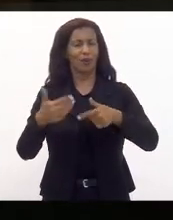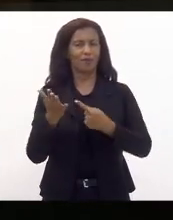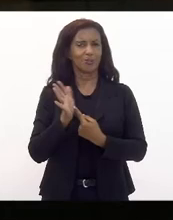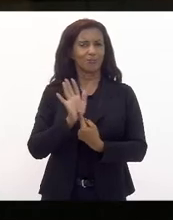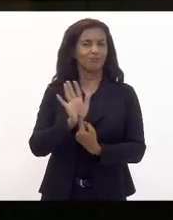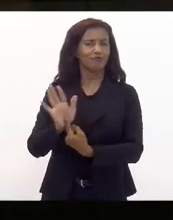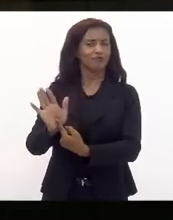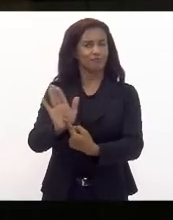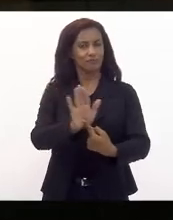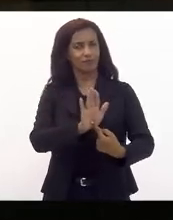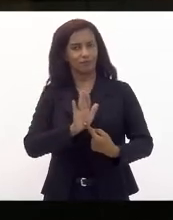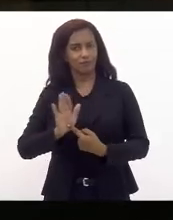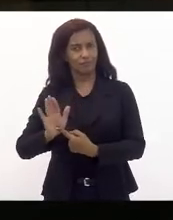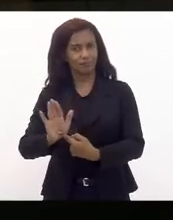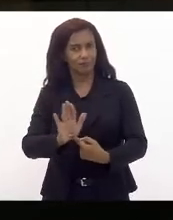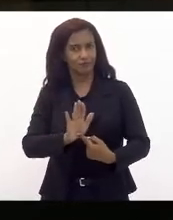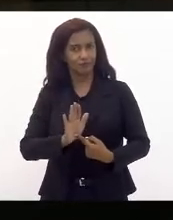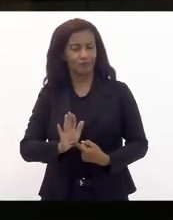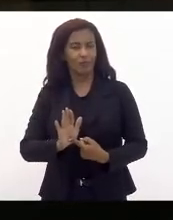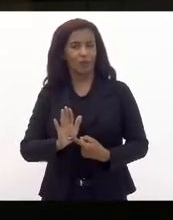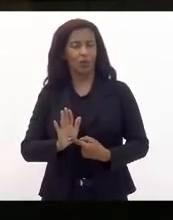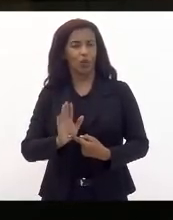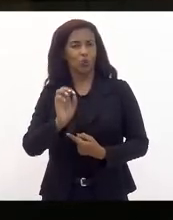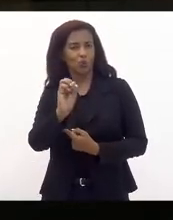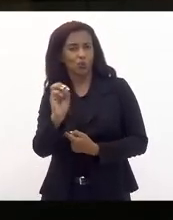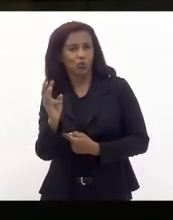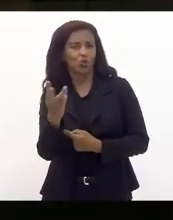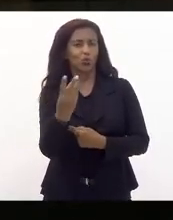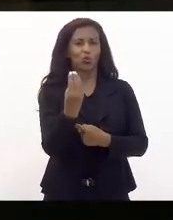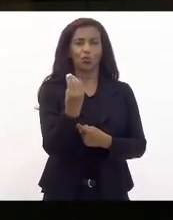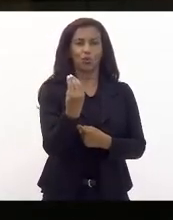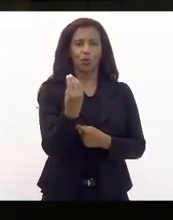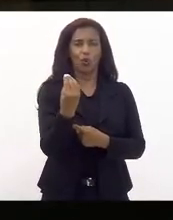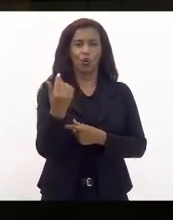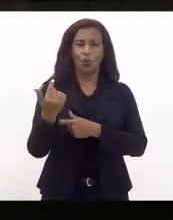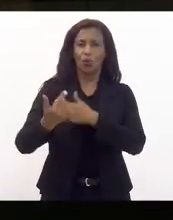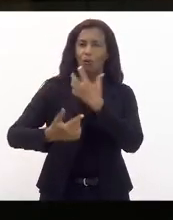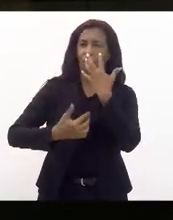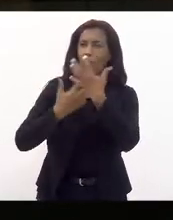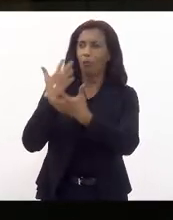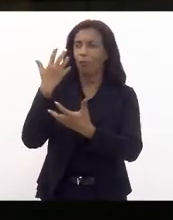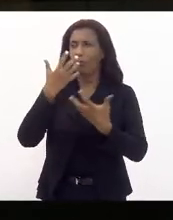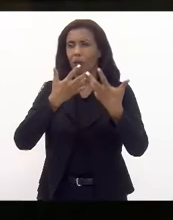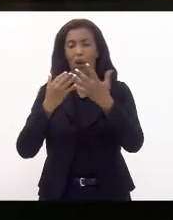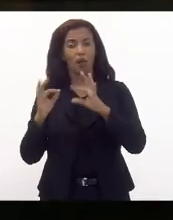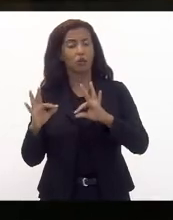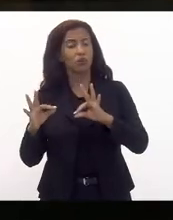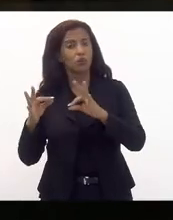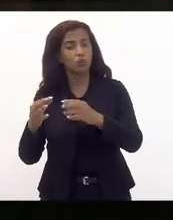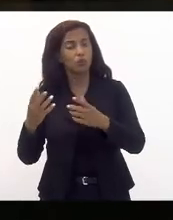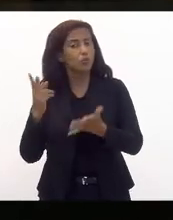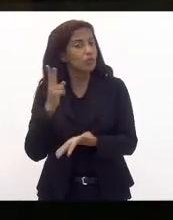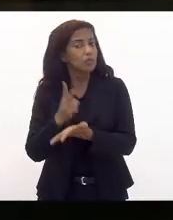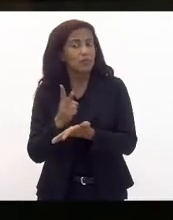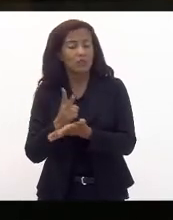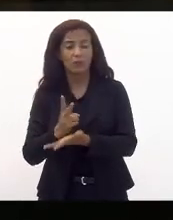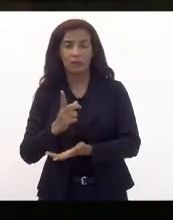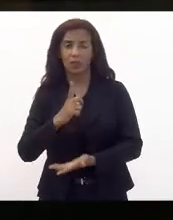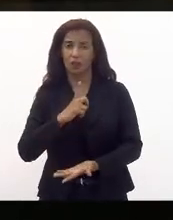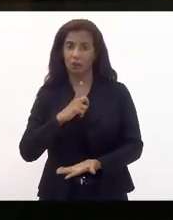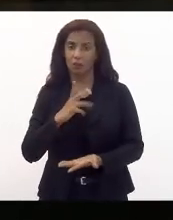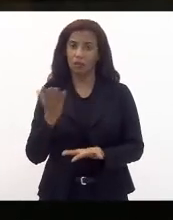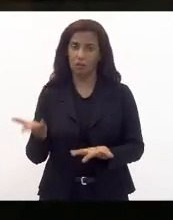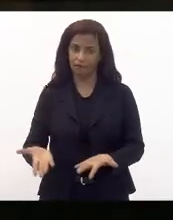apresentações os seus espetáculos as suas óperas ou seja tudo aquilo que sempre foi